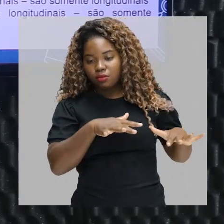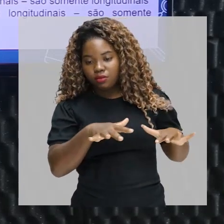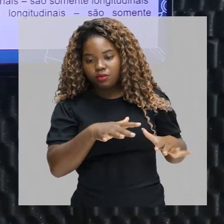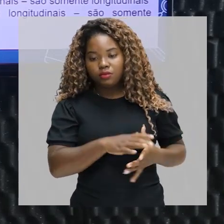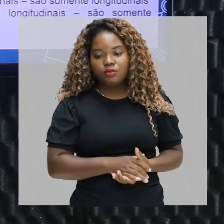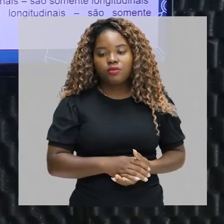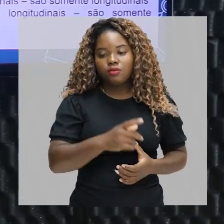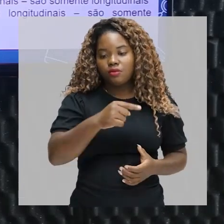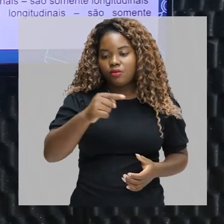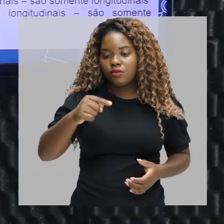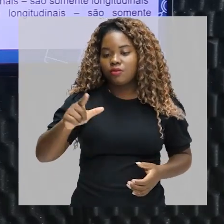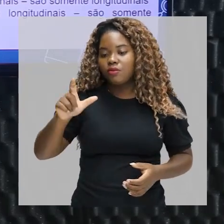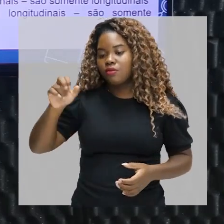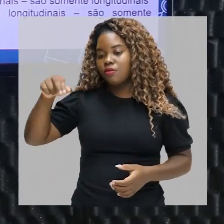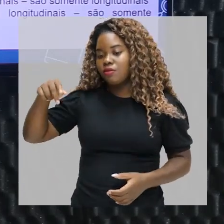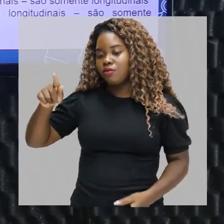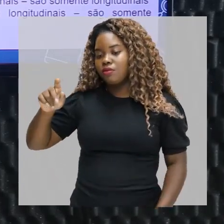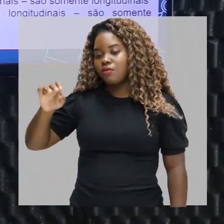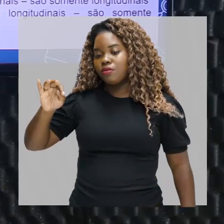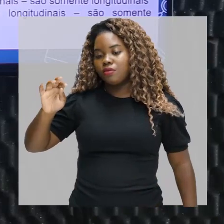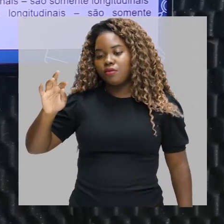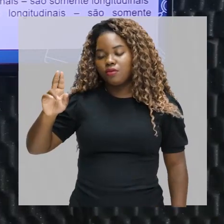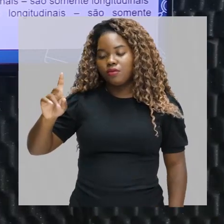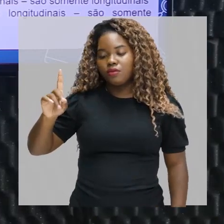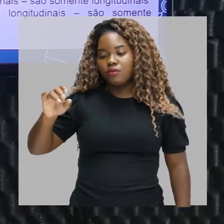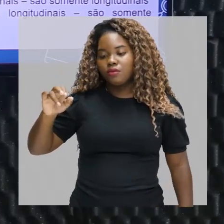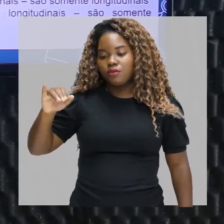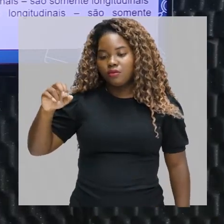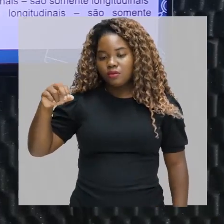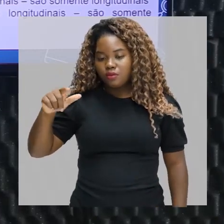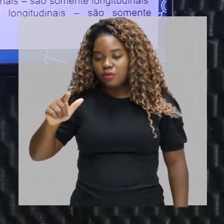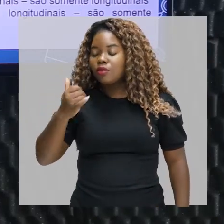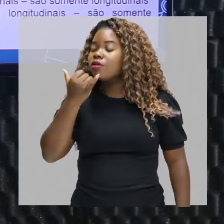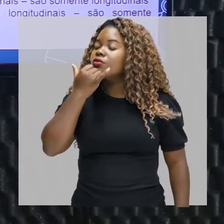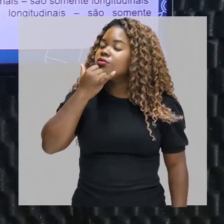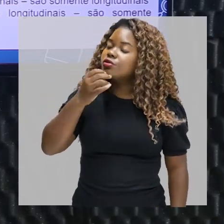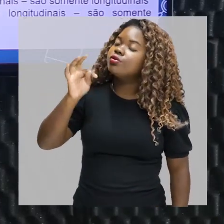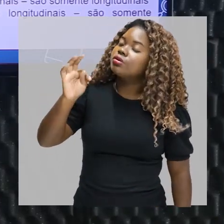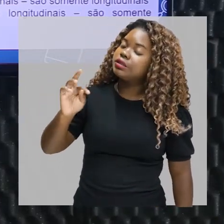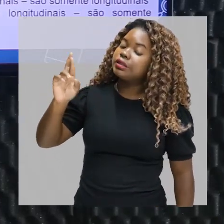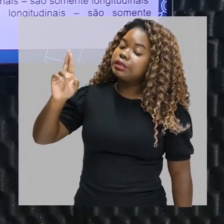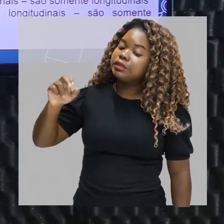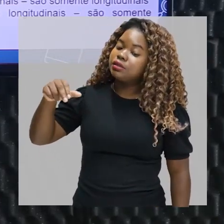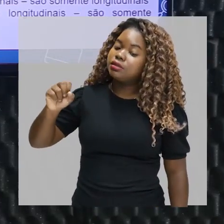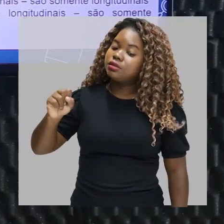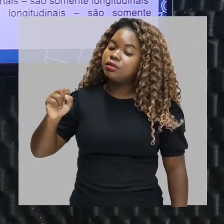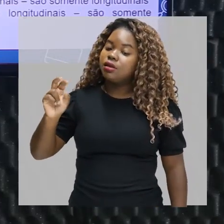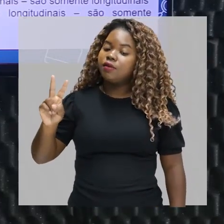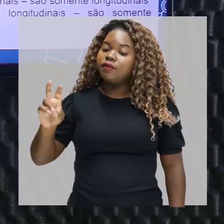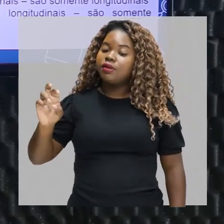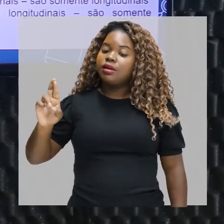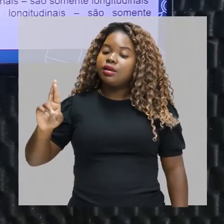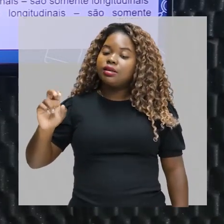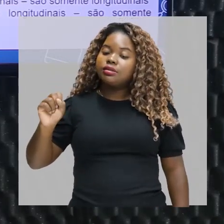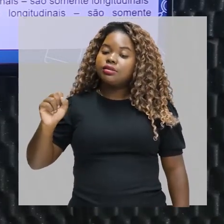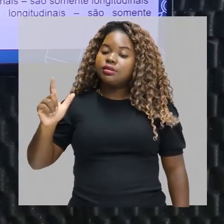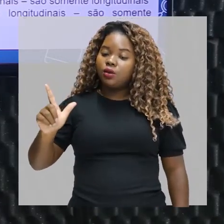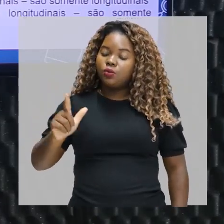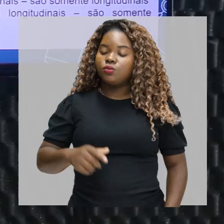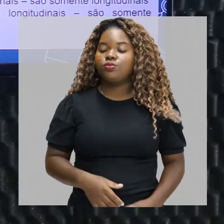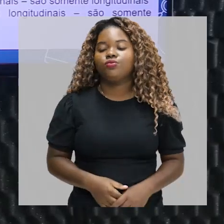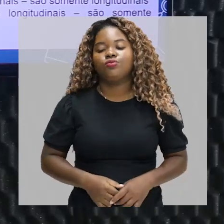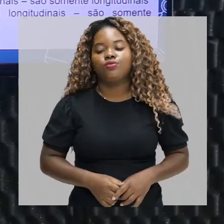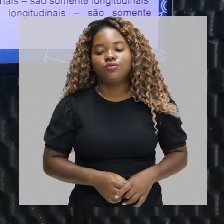ser uma onda longitudinal. Só pode ser uma onda transversal, certo? Só pode ser uma